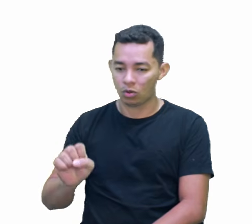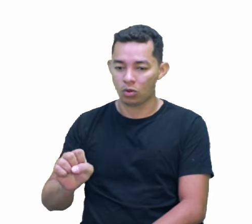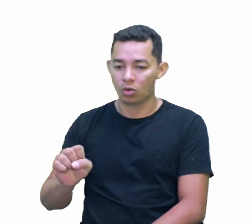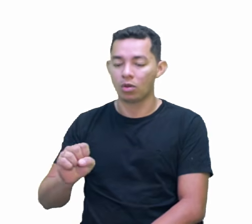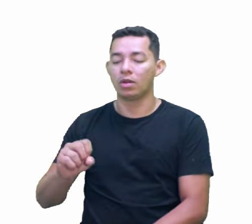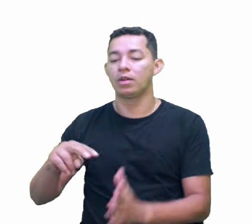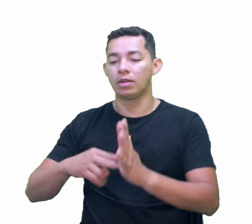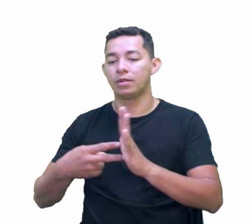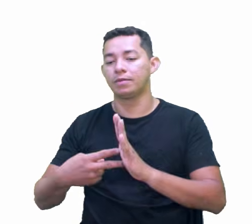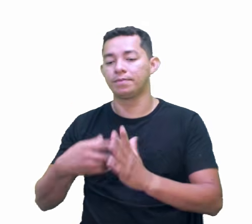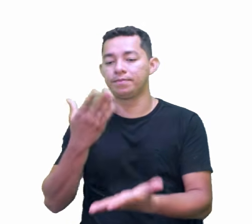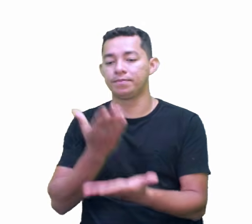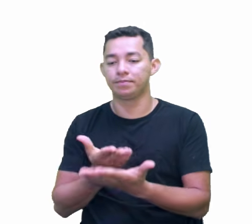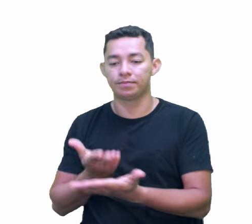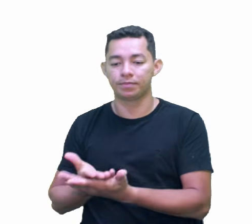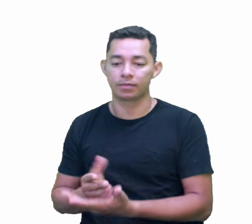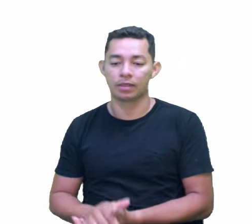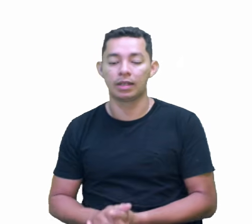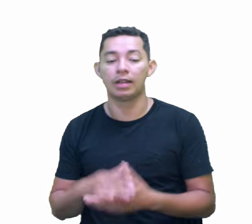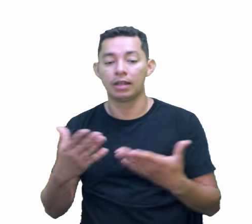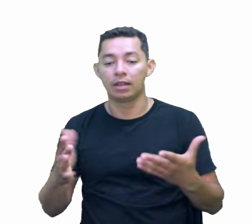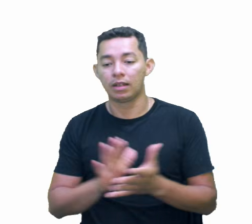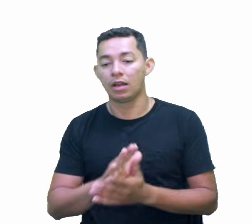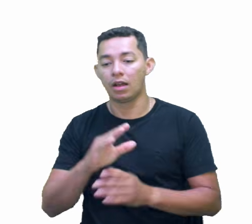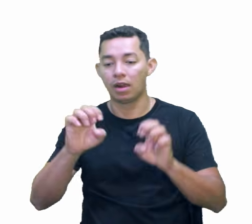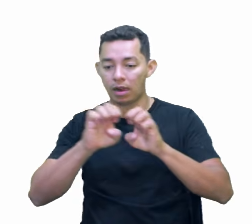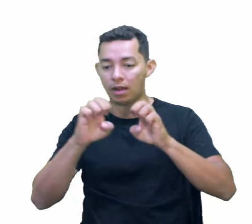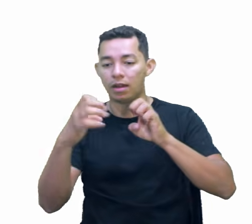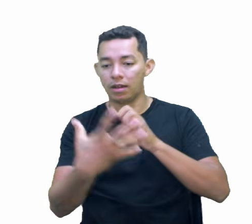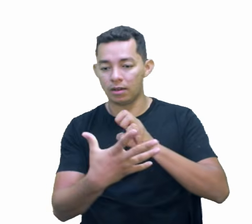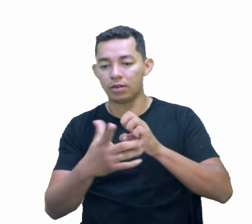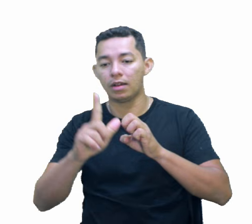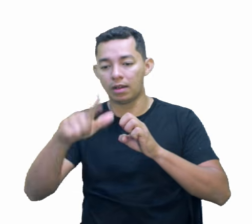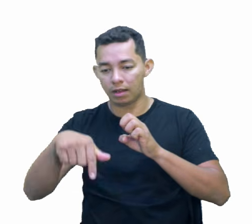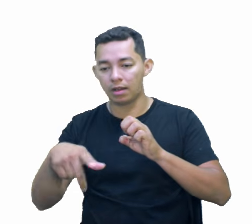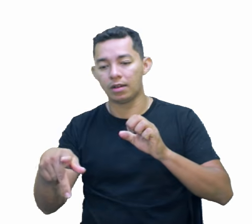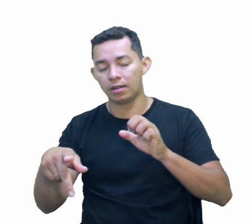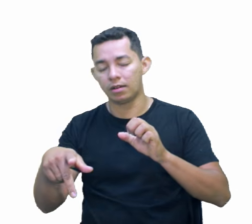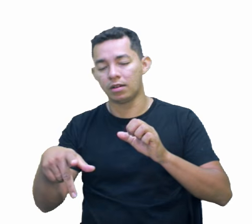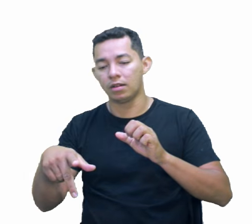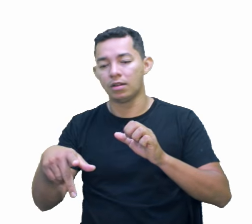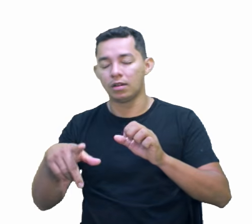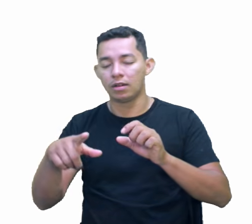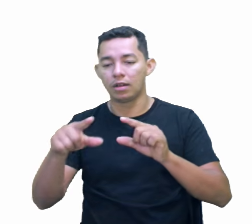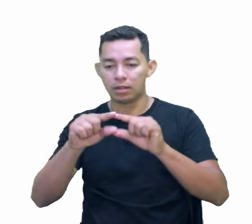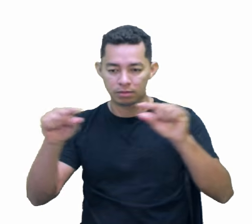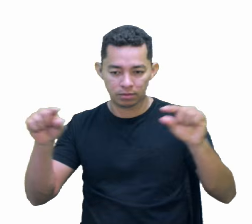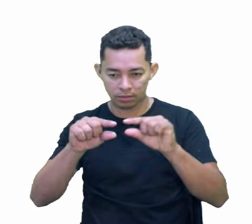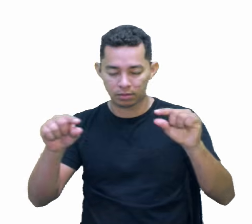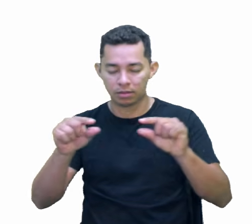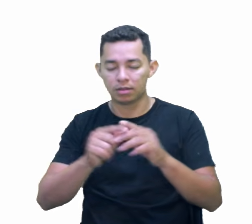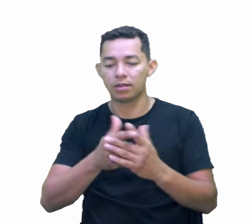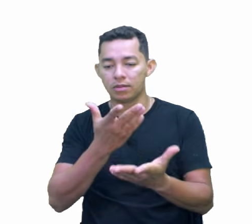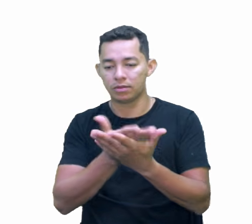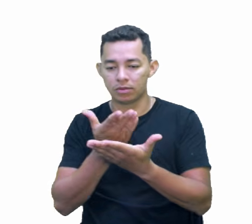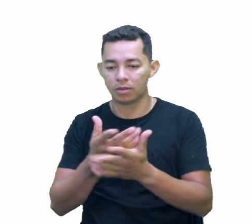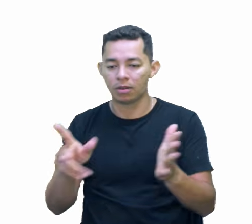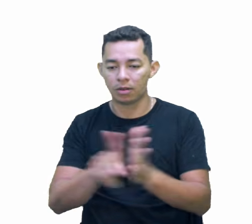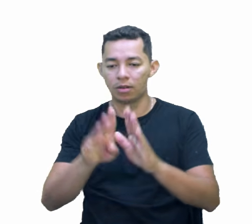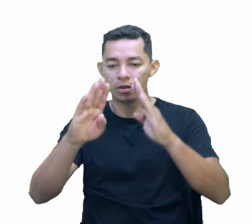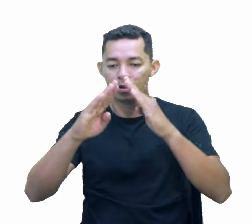uma maneira adaptada, né, ecologia, que é como se fosse o estudo da casa. E quando a gente estuda ecologia, a gente vai